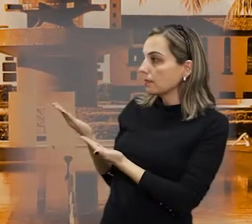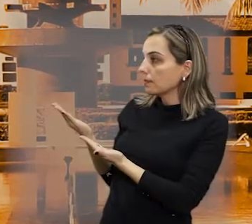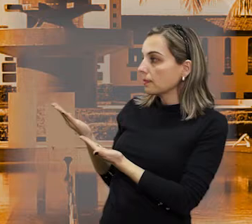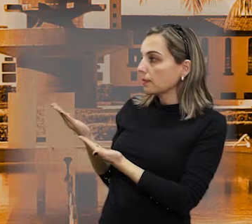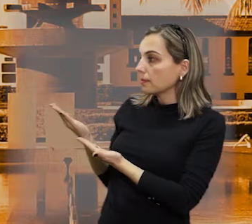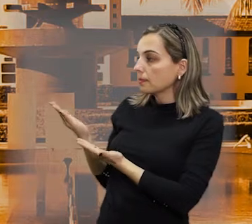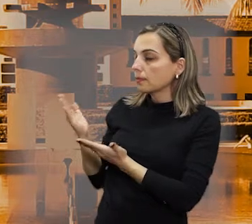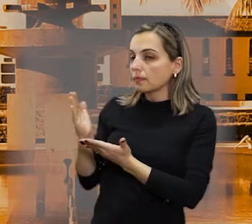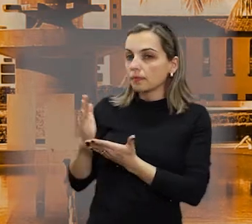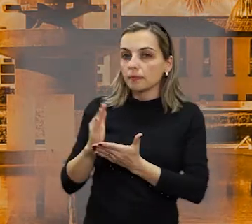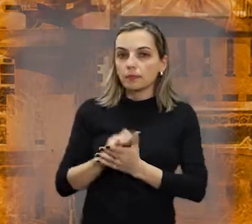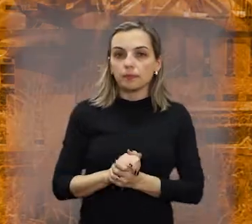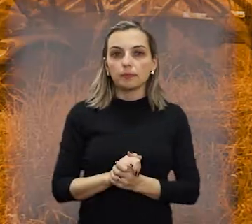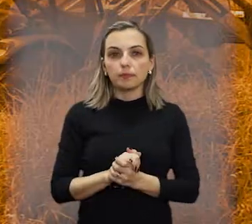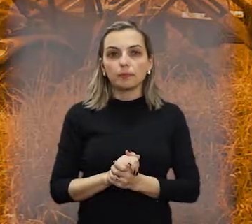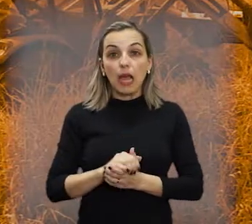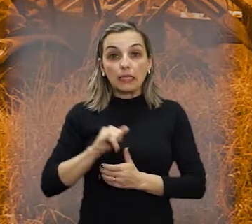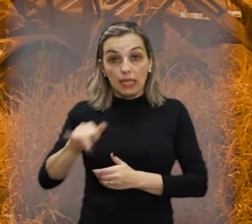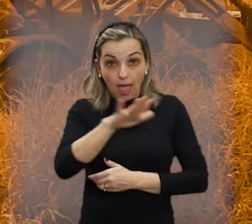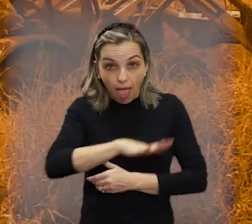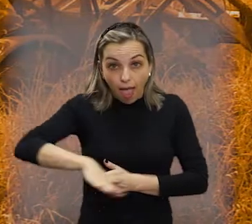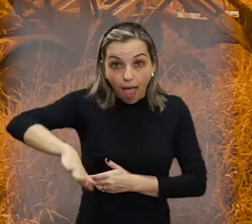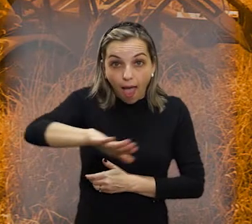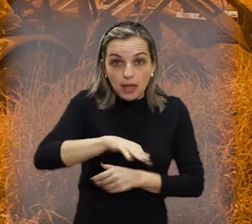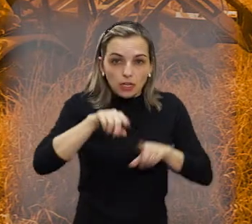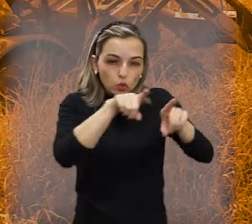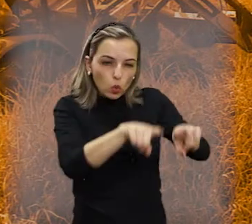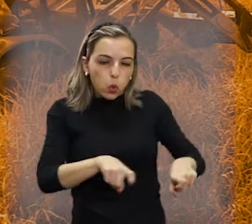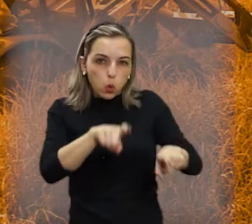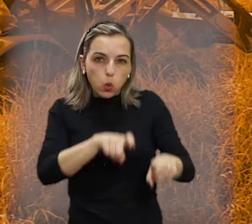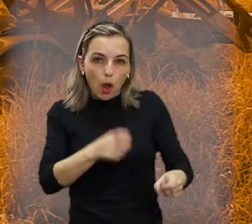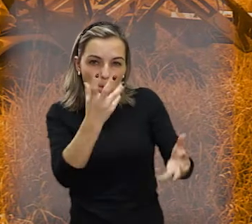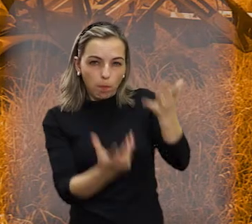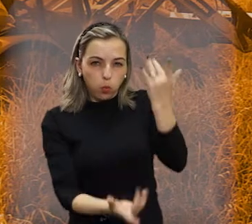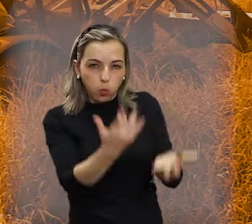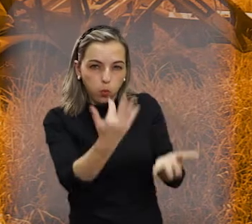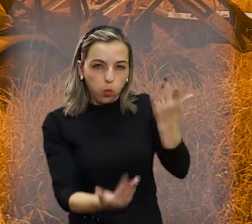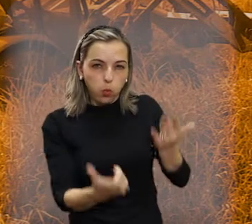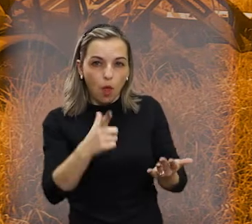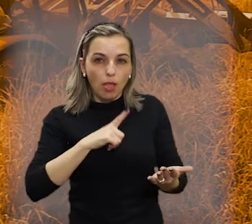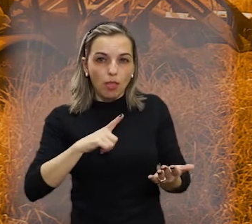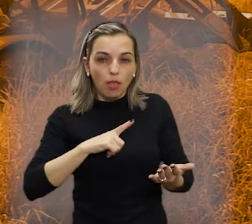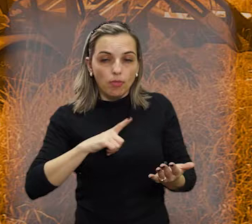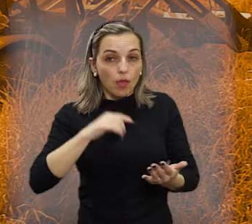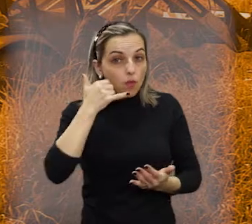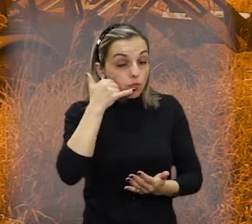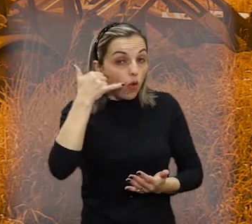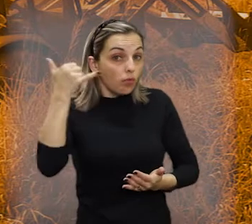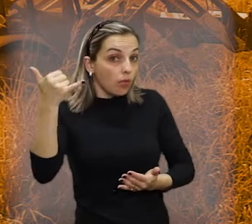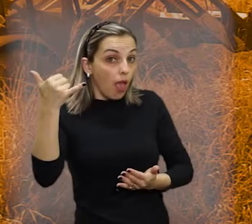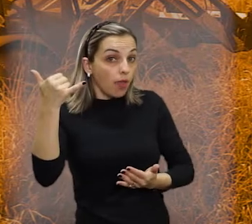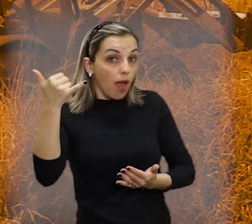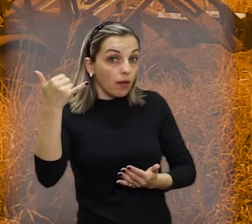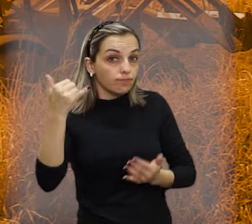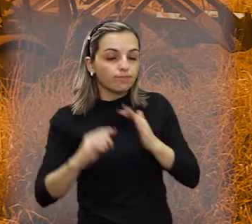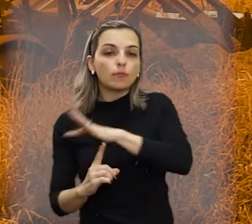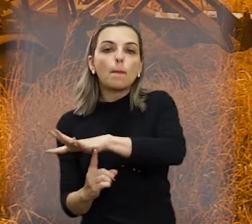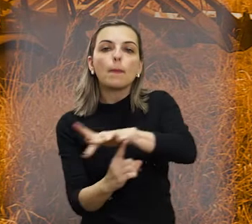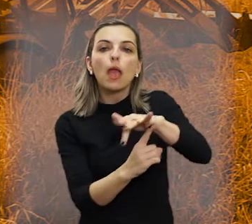1595. Já se a queimada estiver acontecendo em área rural, ligue para Disque Ambiente